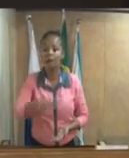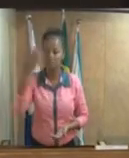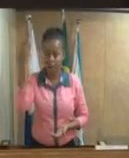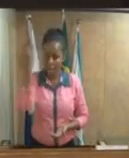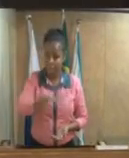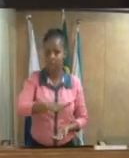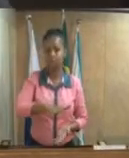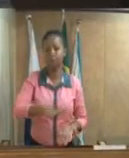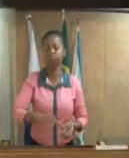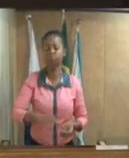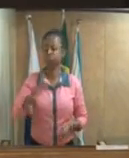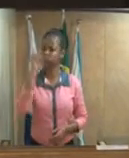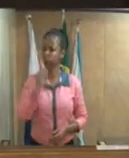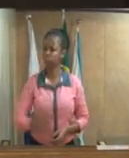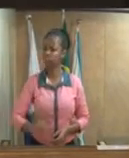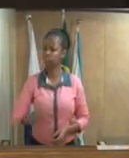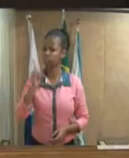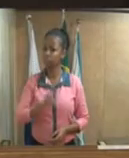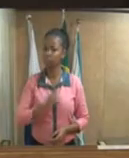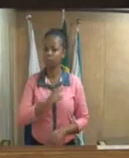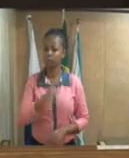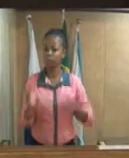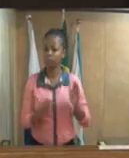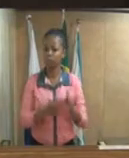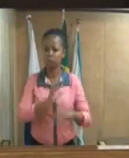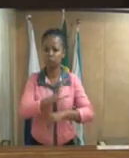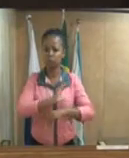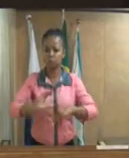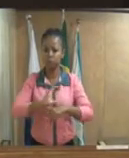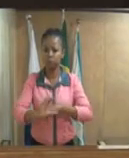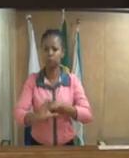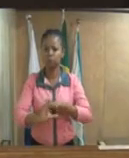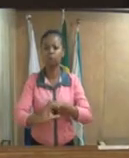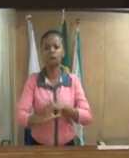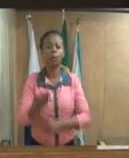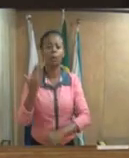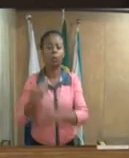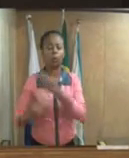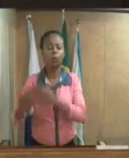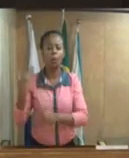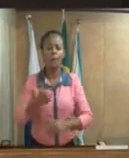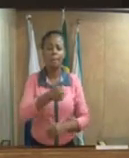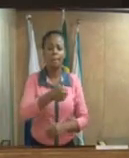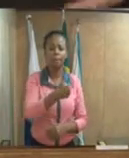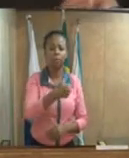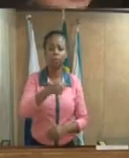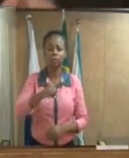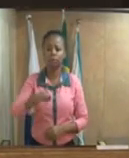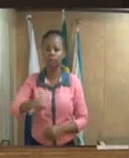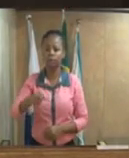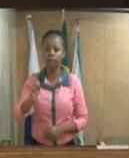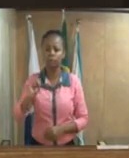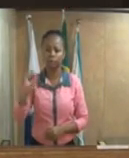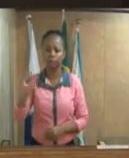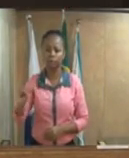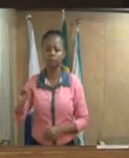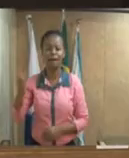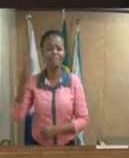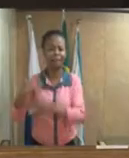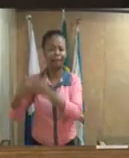um direito que o Constituinte de 88, que muitos não estão nem entre